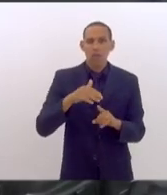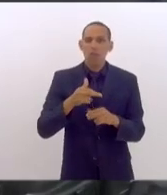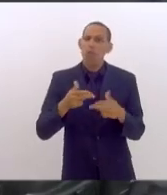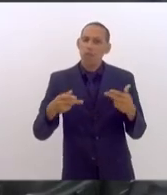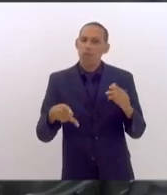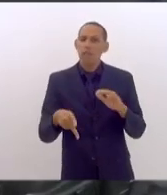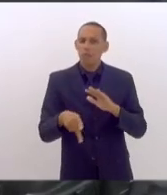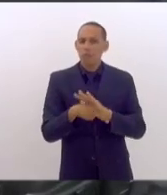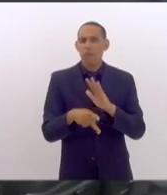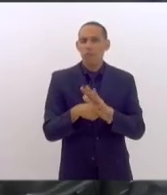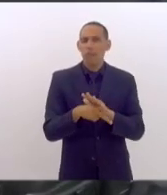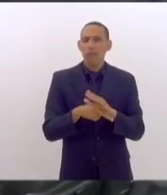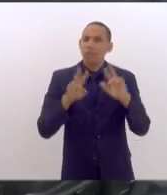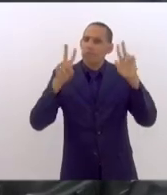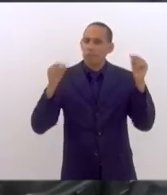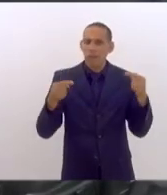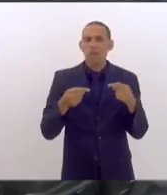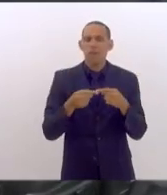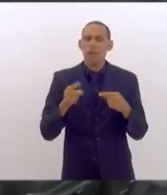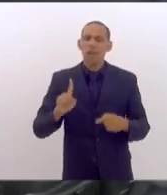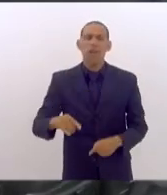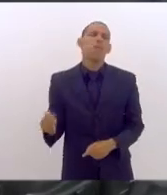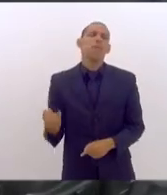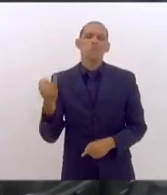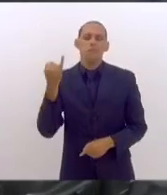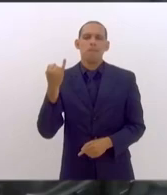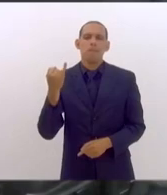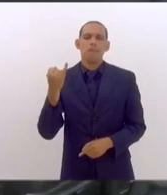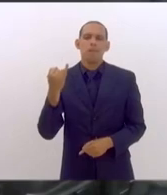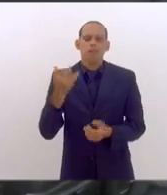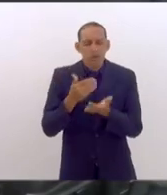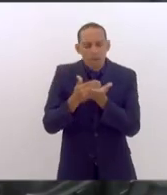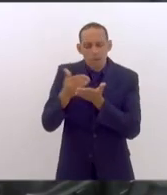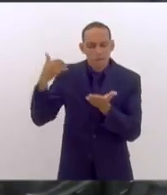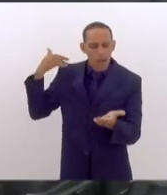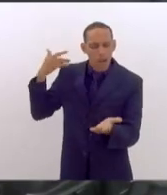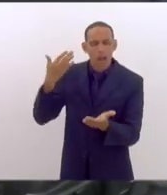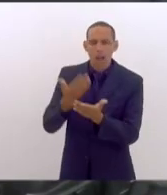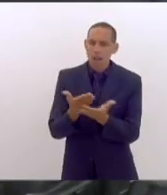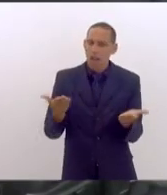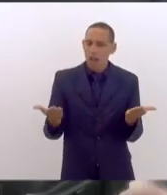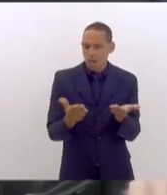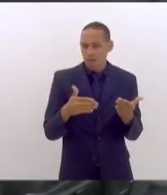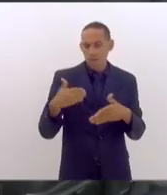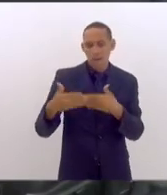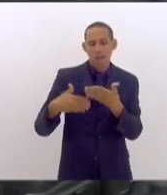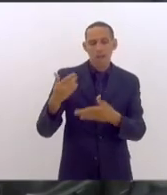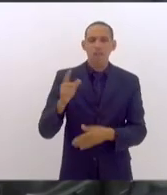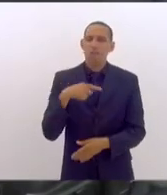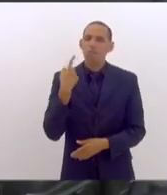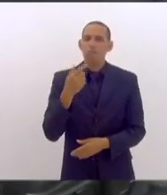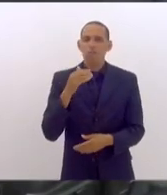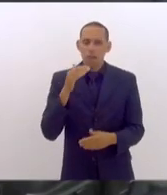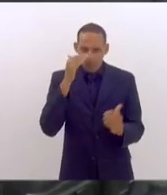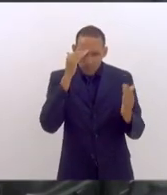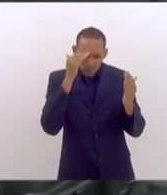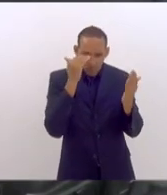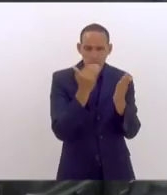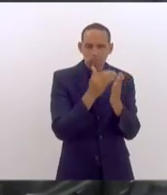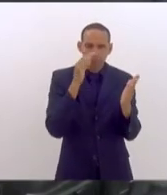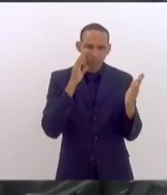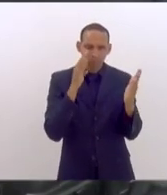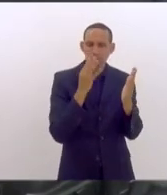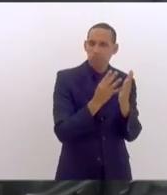Eu acho que isso aí uma uma questão importante foi abordado desde o início do nosso processo interno aqui da